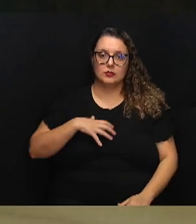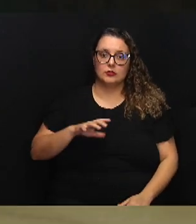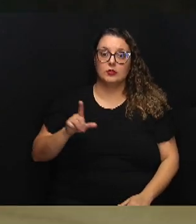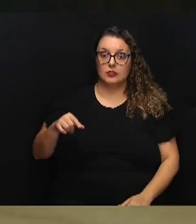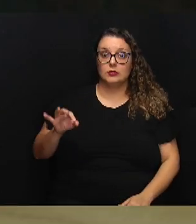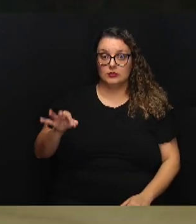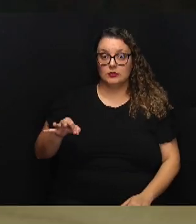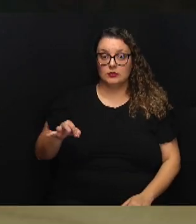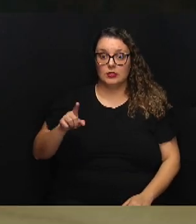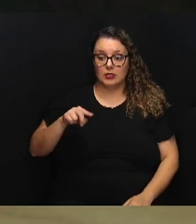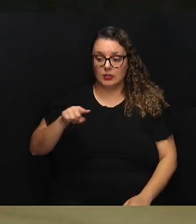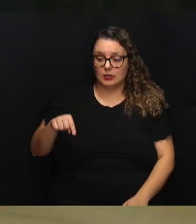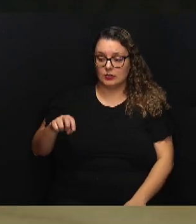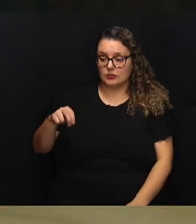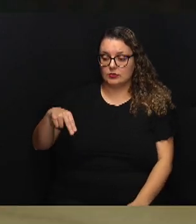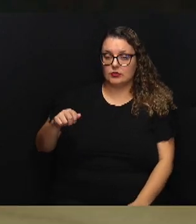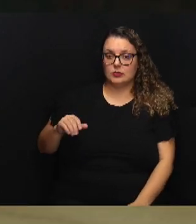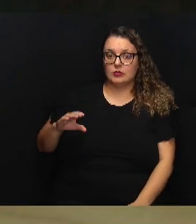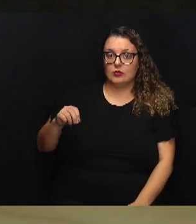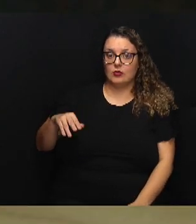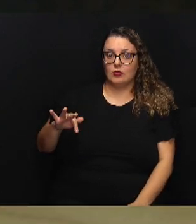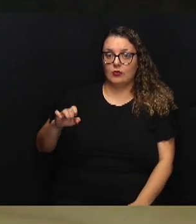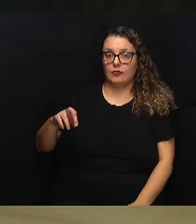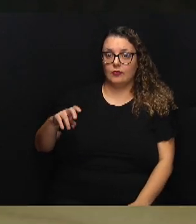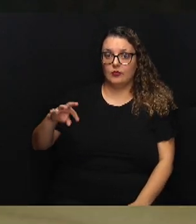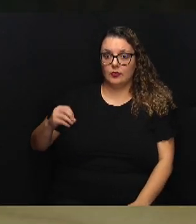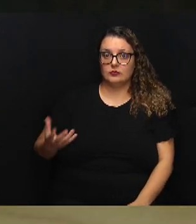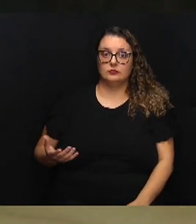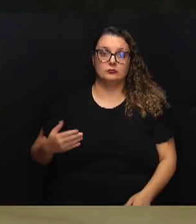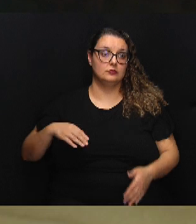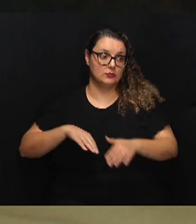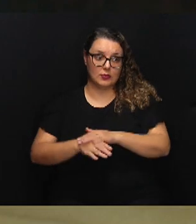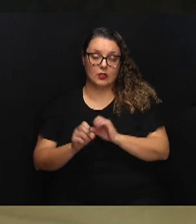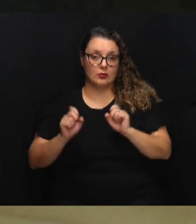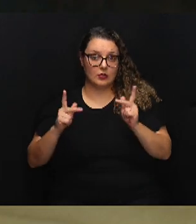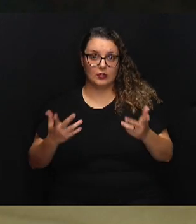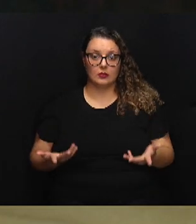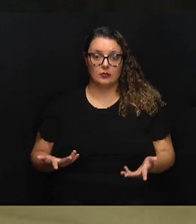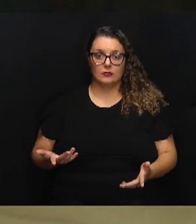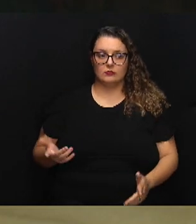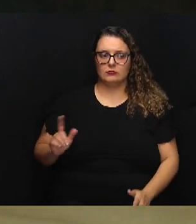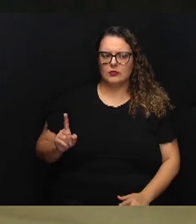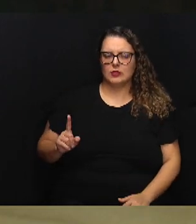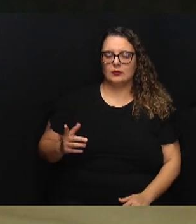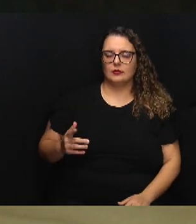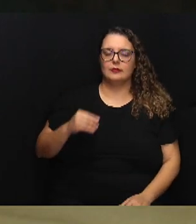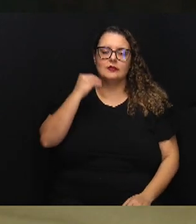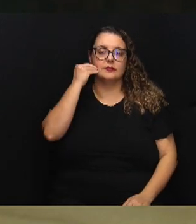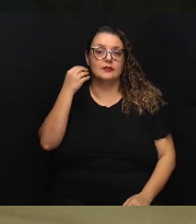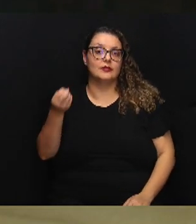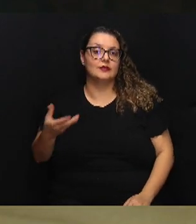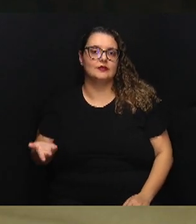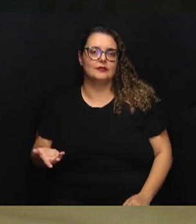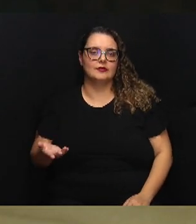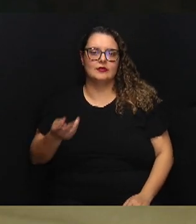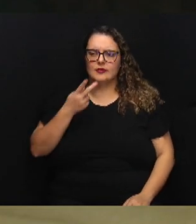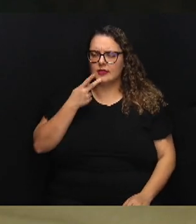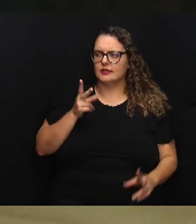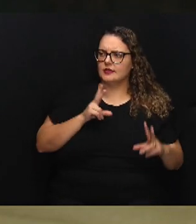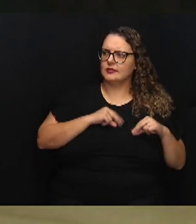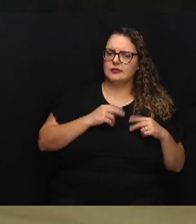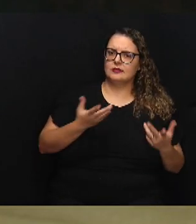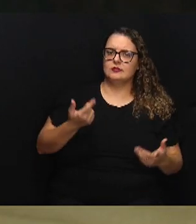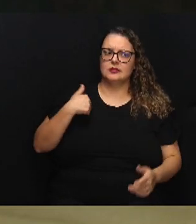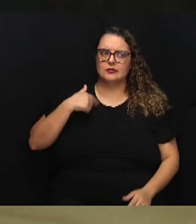Exatamente, é a tal da zona de conforto, né? A gente está acostumado e tá tudo bem, mas não, que tal viver novas experiências? Daí você fala, poxa, mas eu